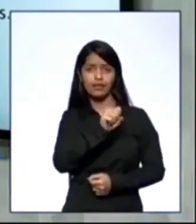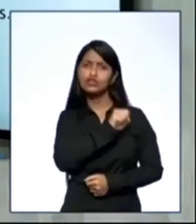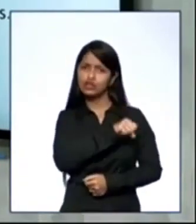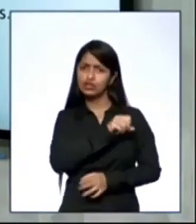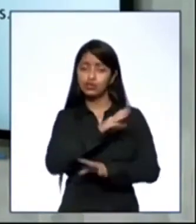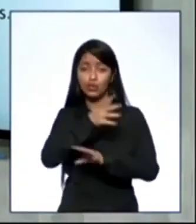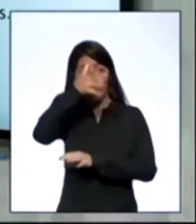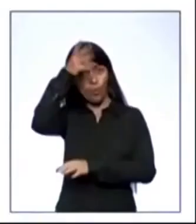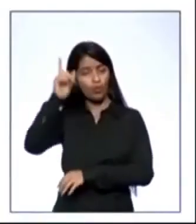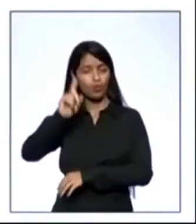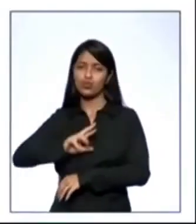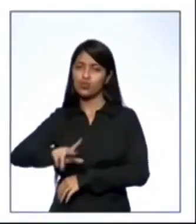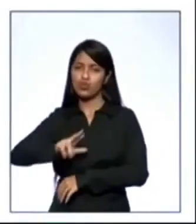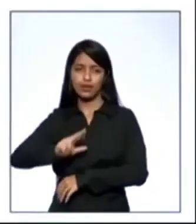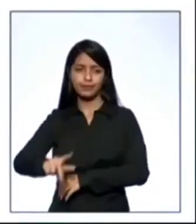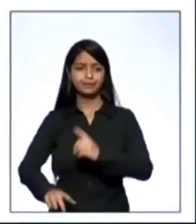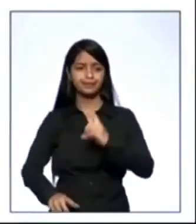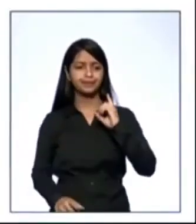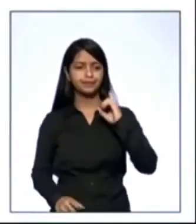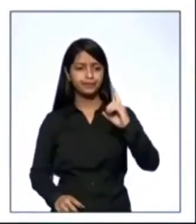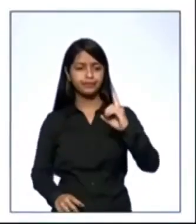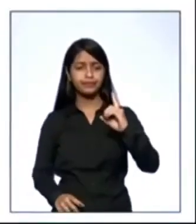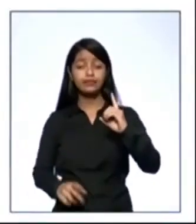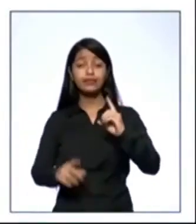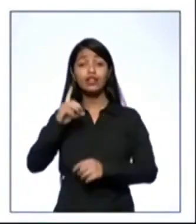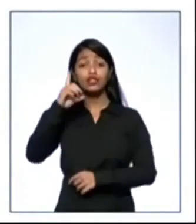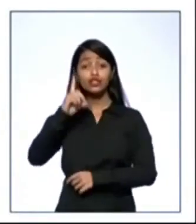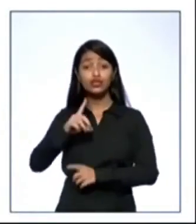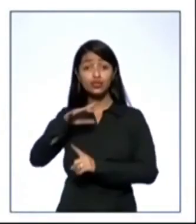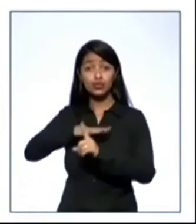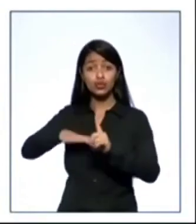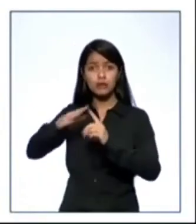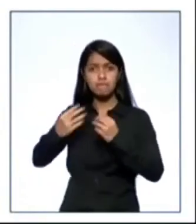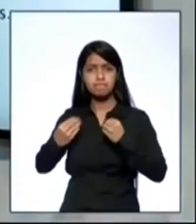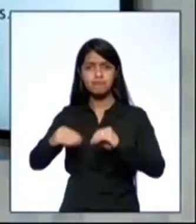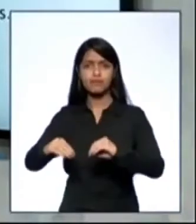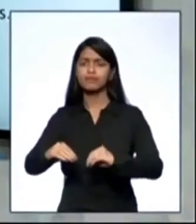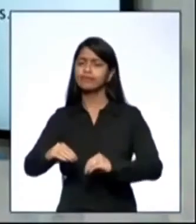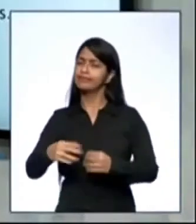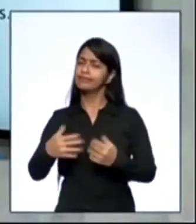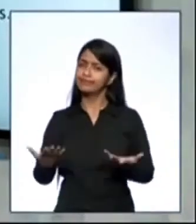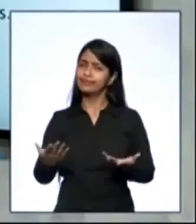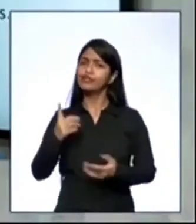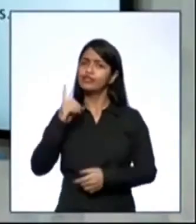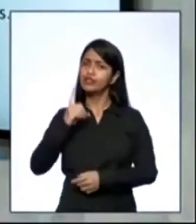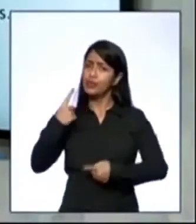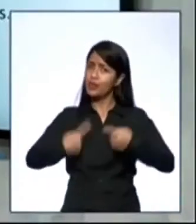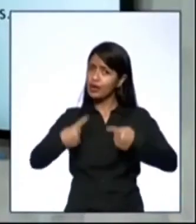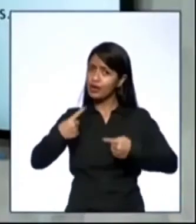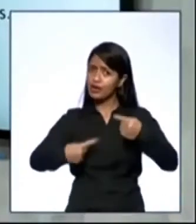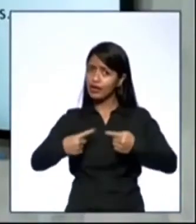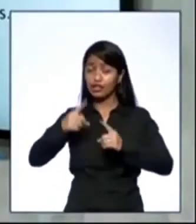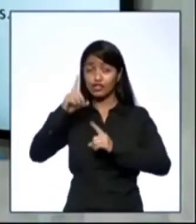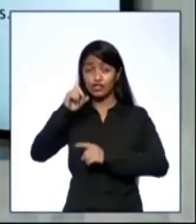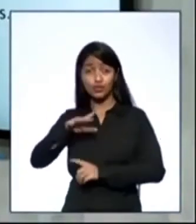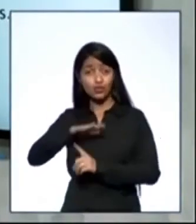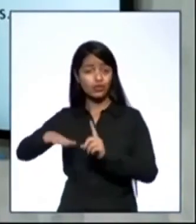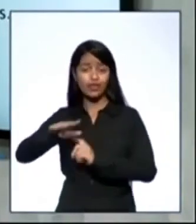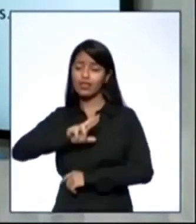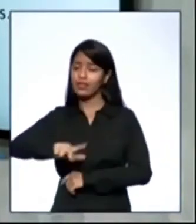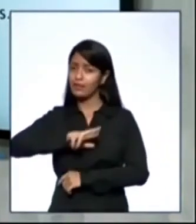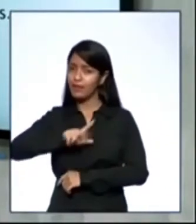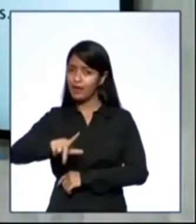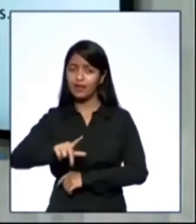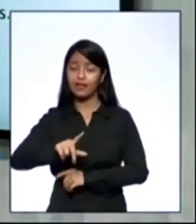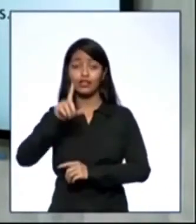Certo? D. Implantação de direitos sociais. Galera, estamos falando de direitos políticos aqui, beleza? Não é direito social, é direito político. O